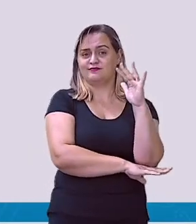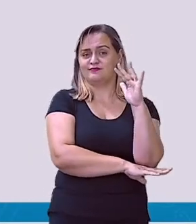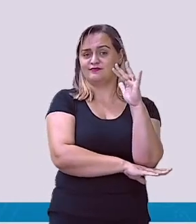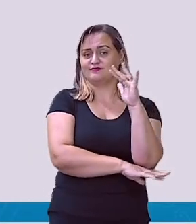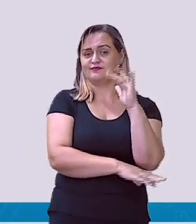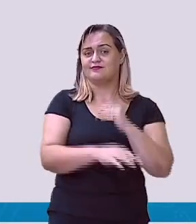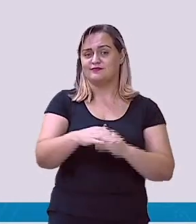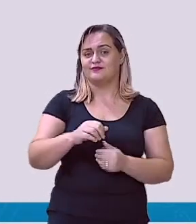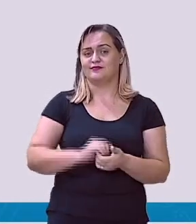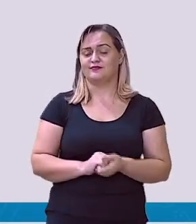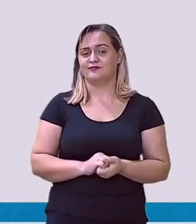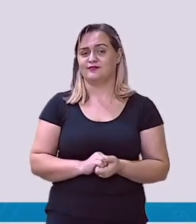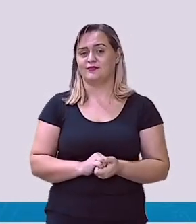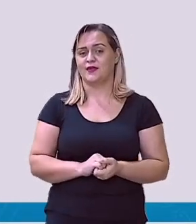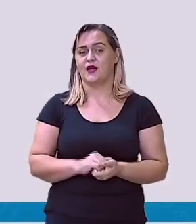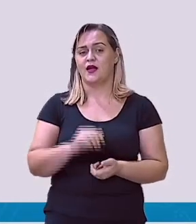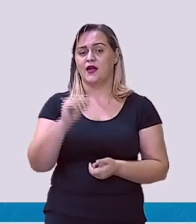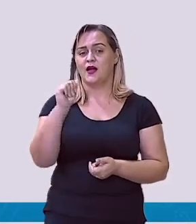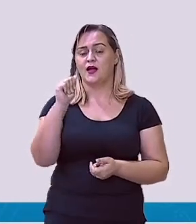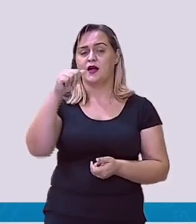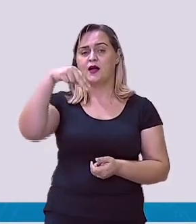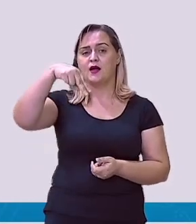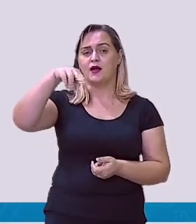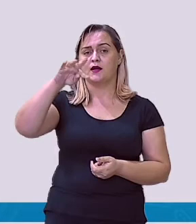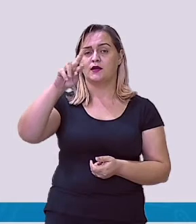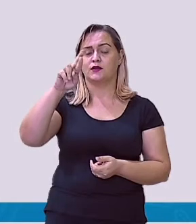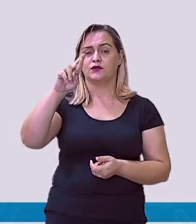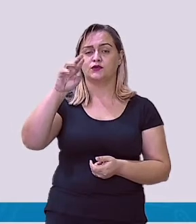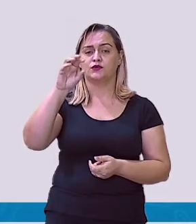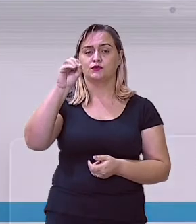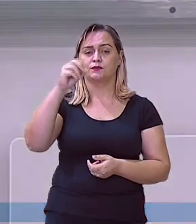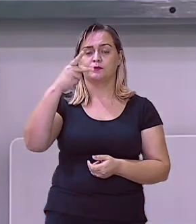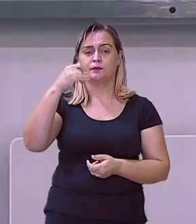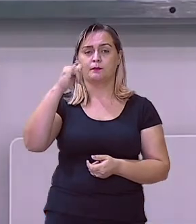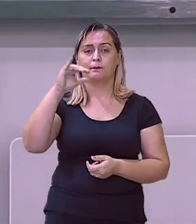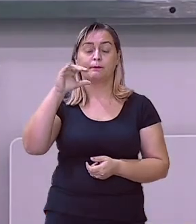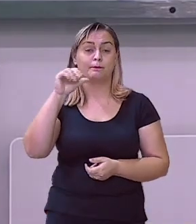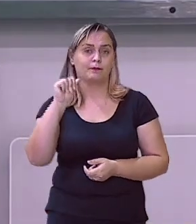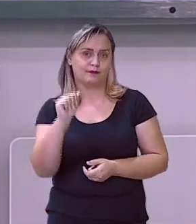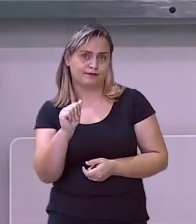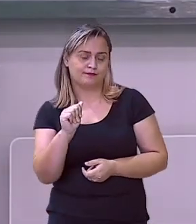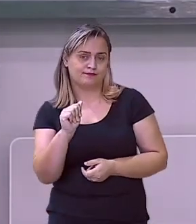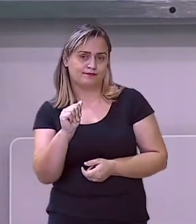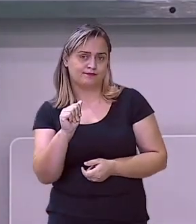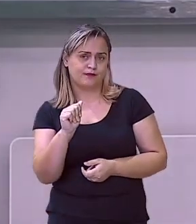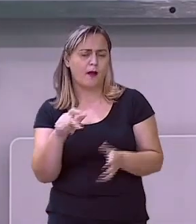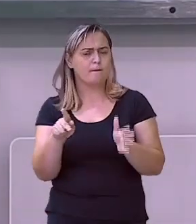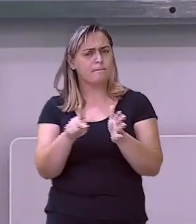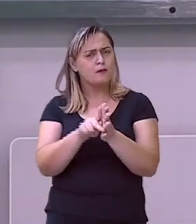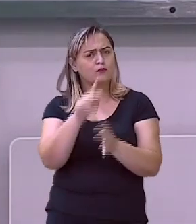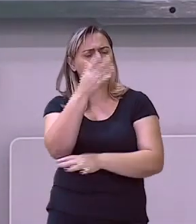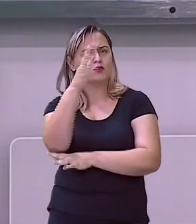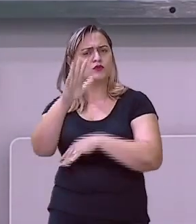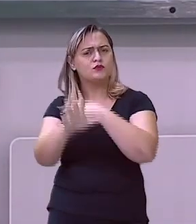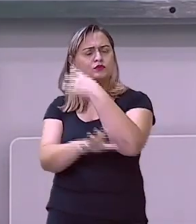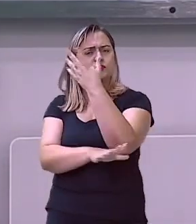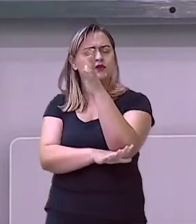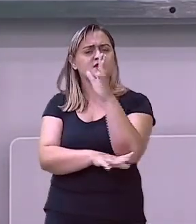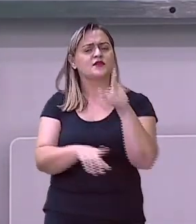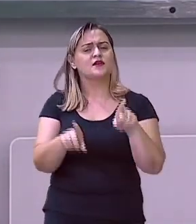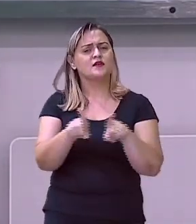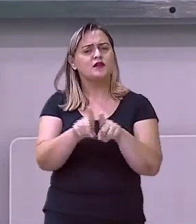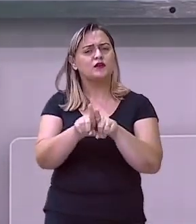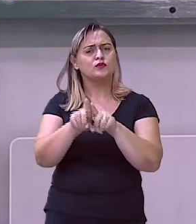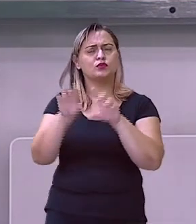Vou falar rápido. A própria natureza tem o efeito estufa, que